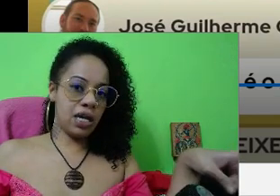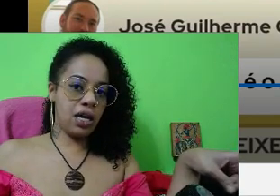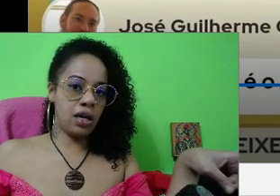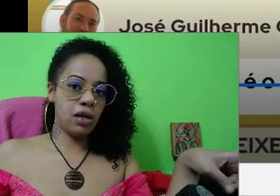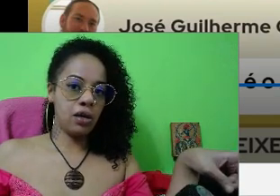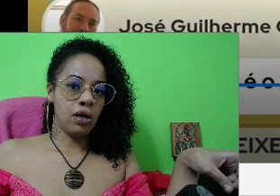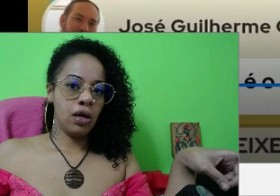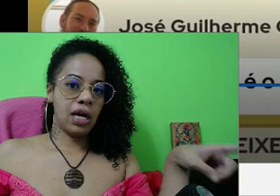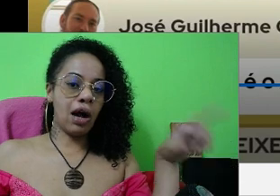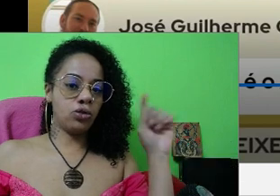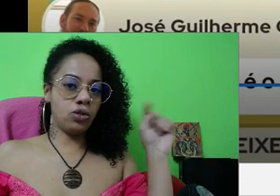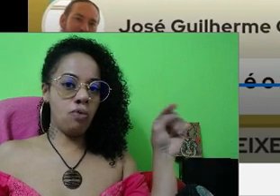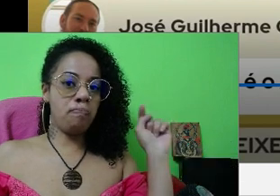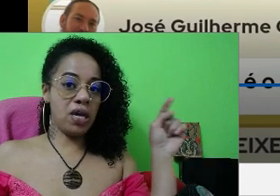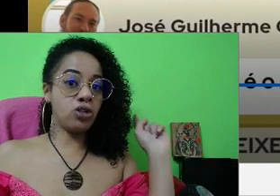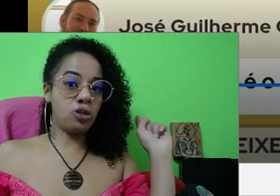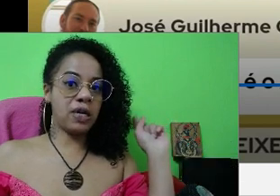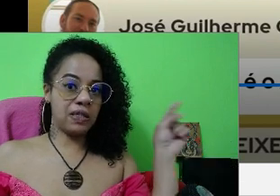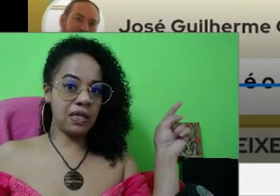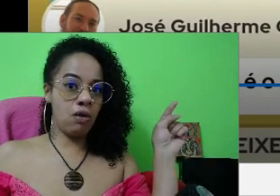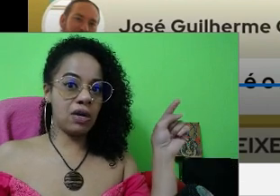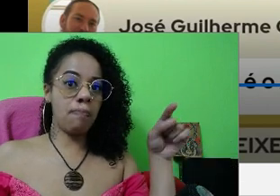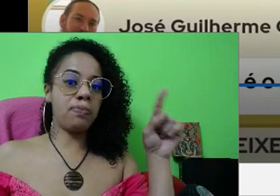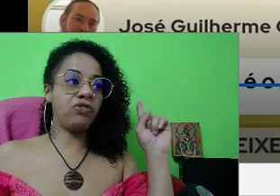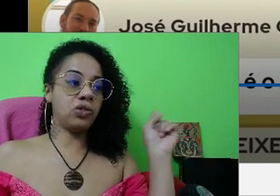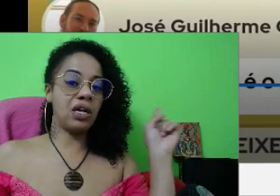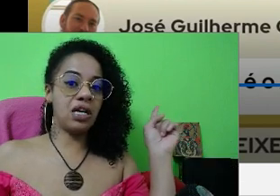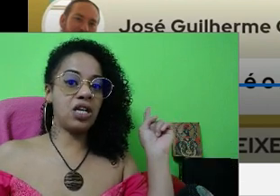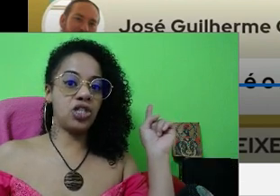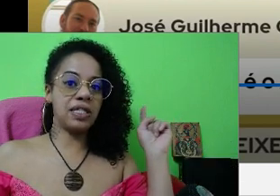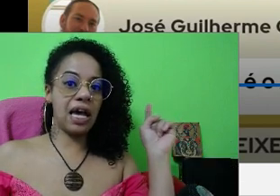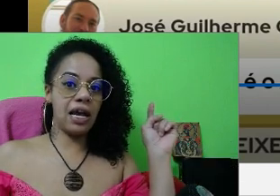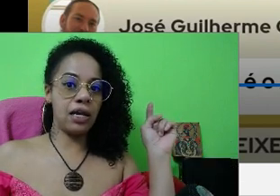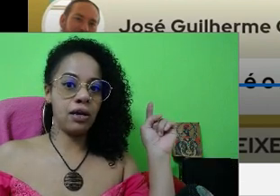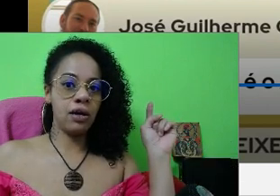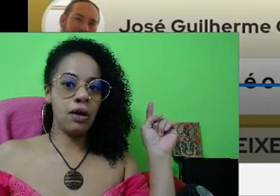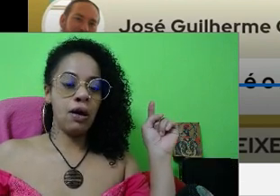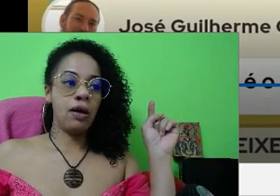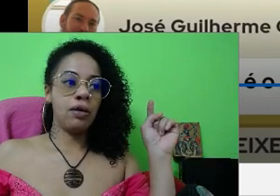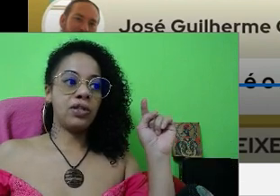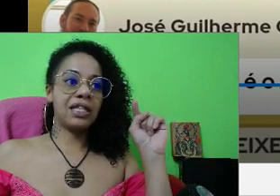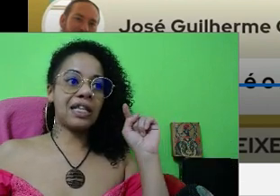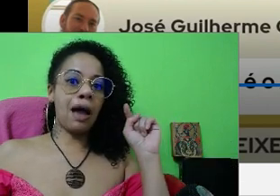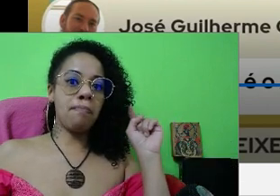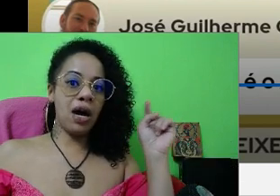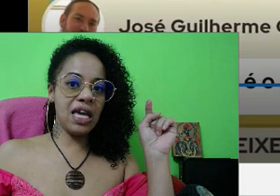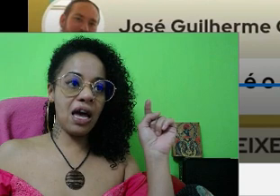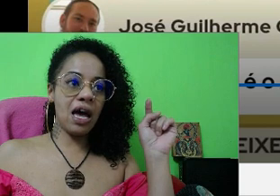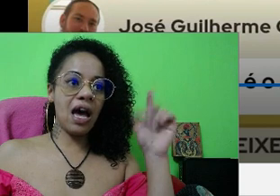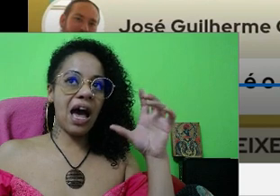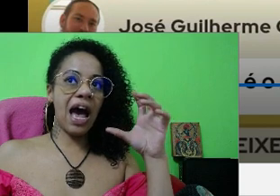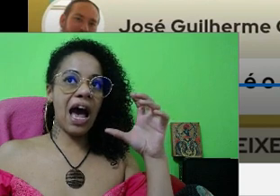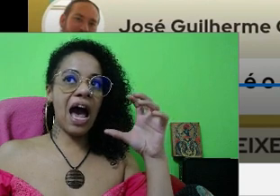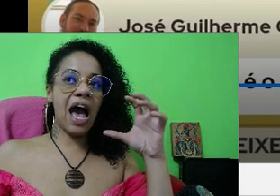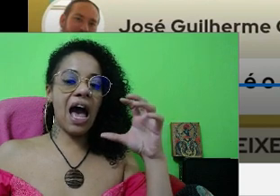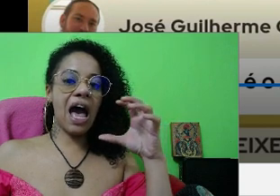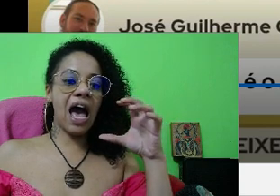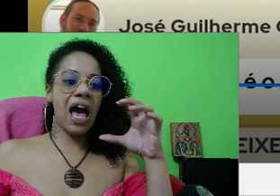isso aí causou um pico de pressão na professora Ana gicele tamanha